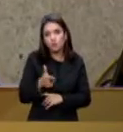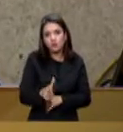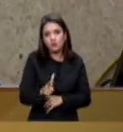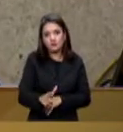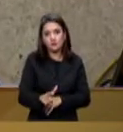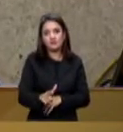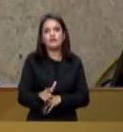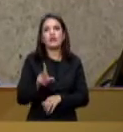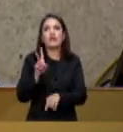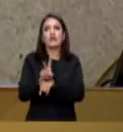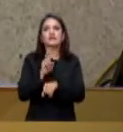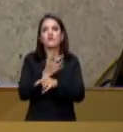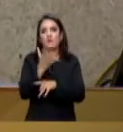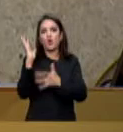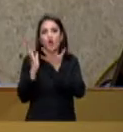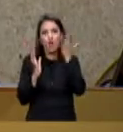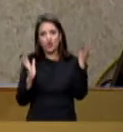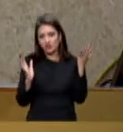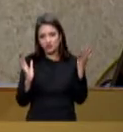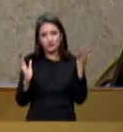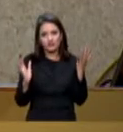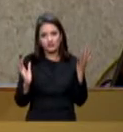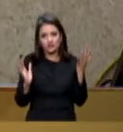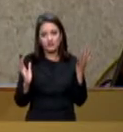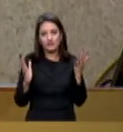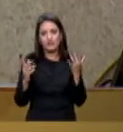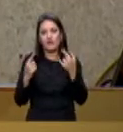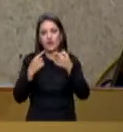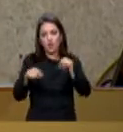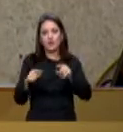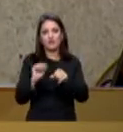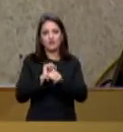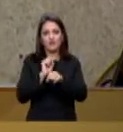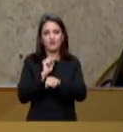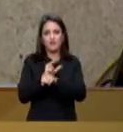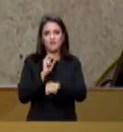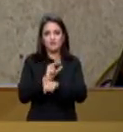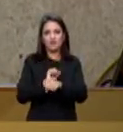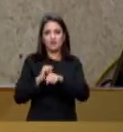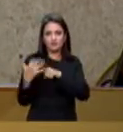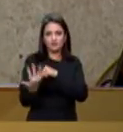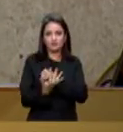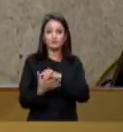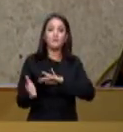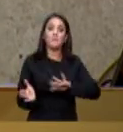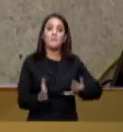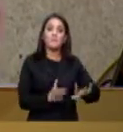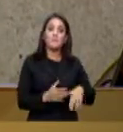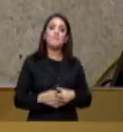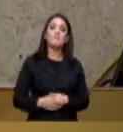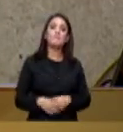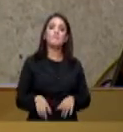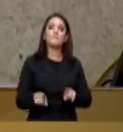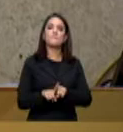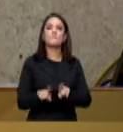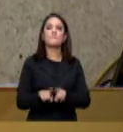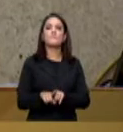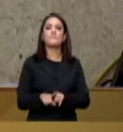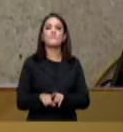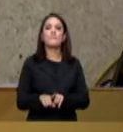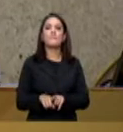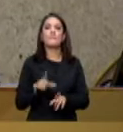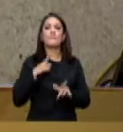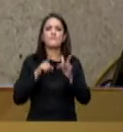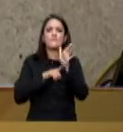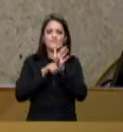desse vírus. Segundo os dados da Confederação Nacional da Indústria, além disso, a